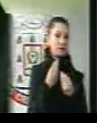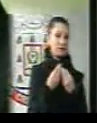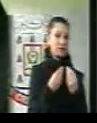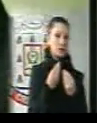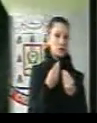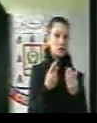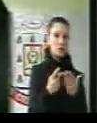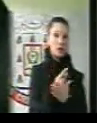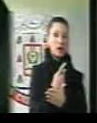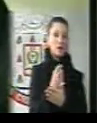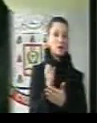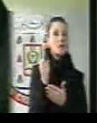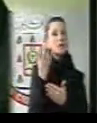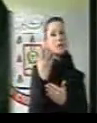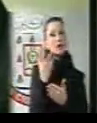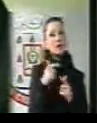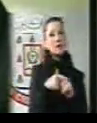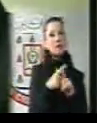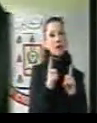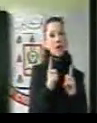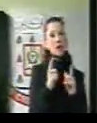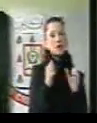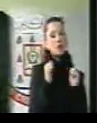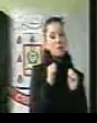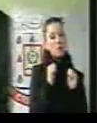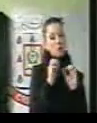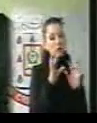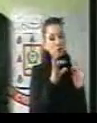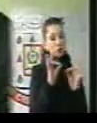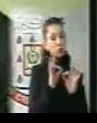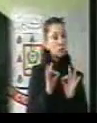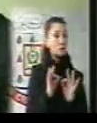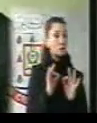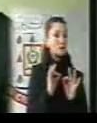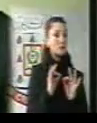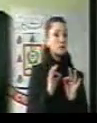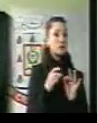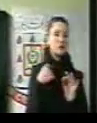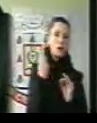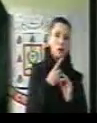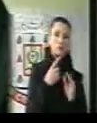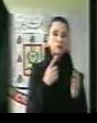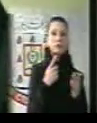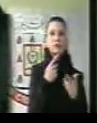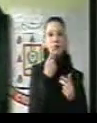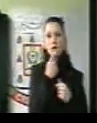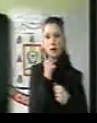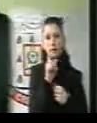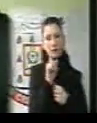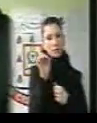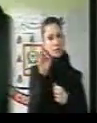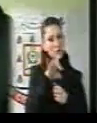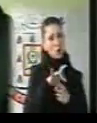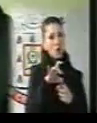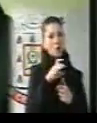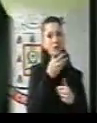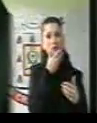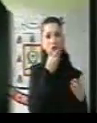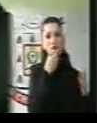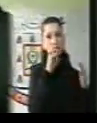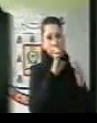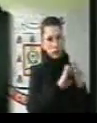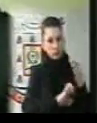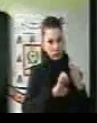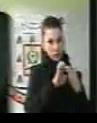erros acontecem, mas eles podem ser corrigidos. Ali nós estamos falando não só dos empresários de uma Colmeia